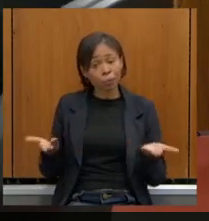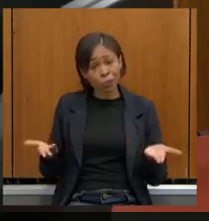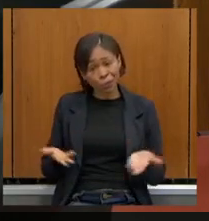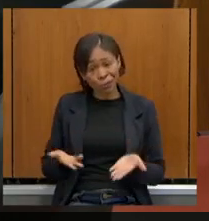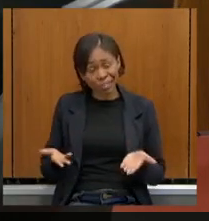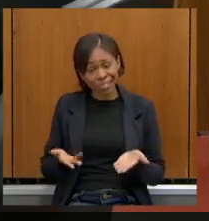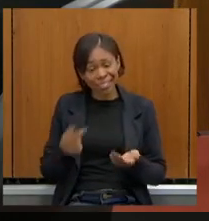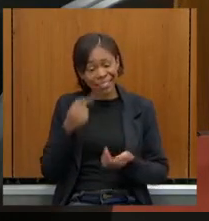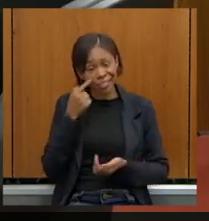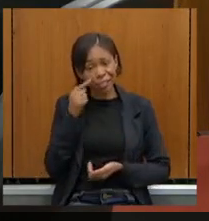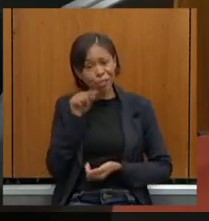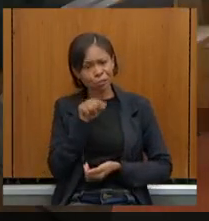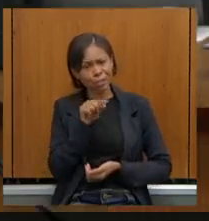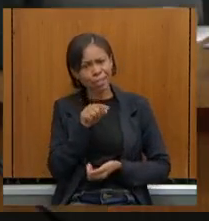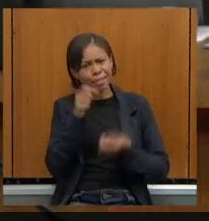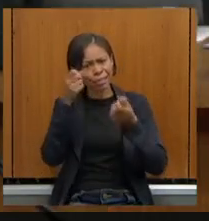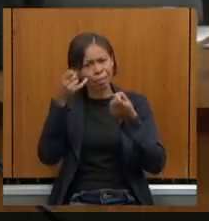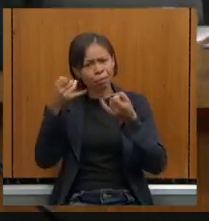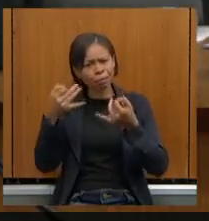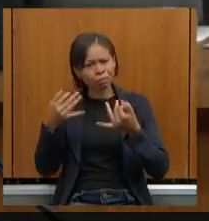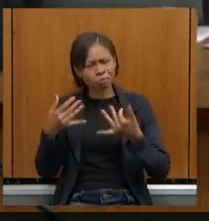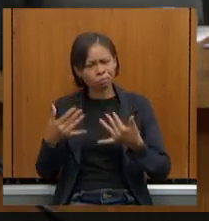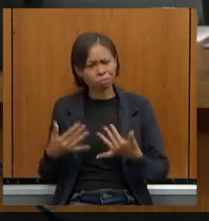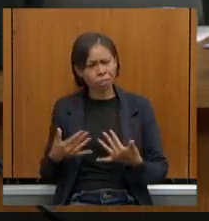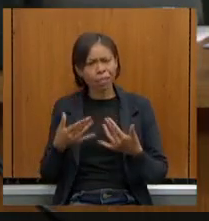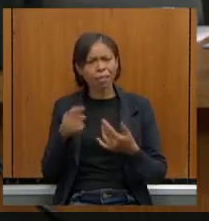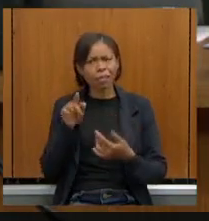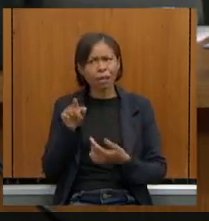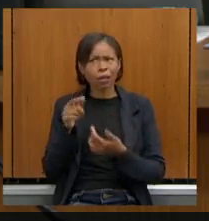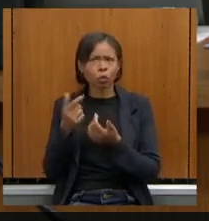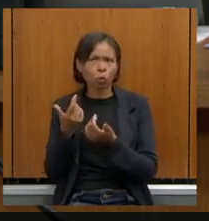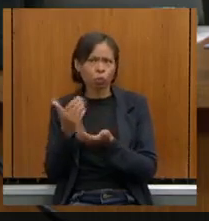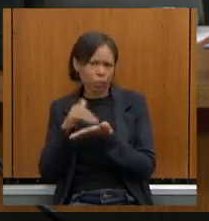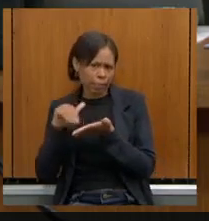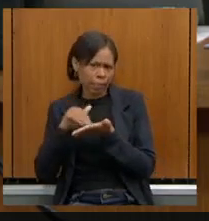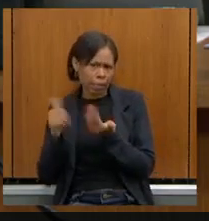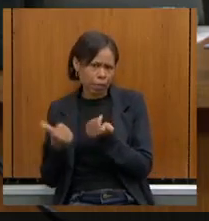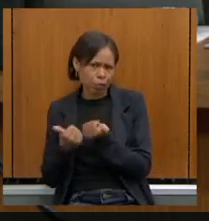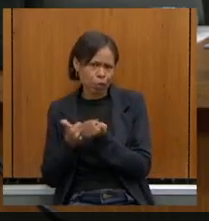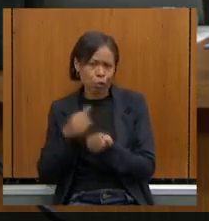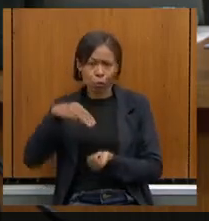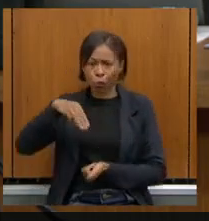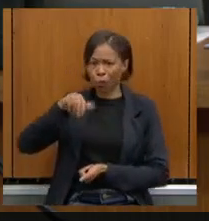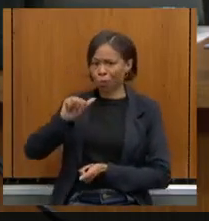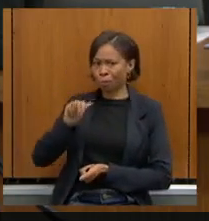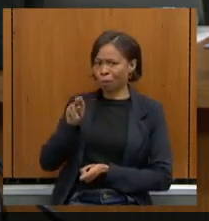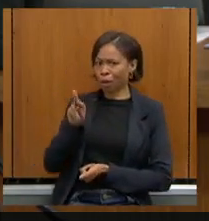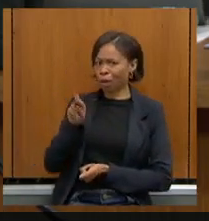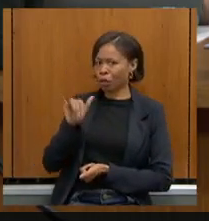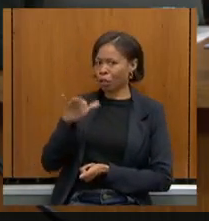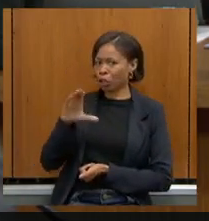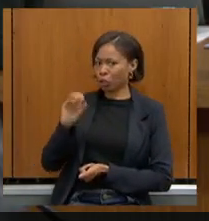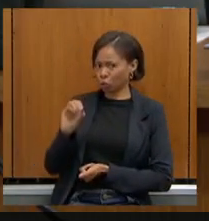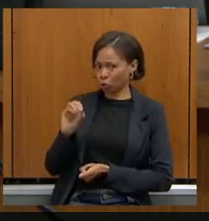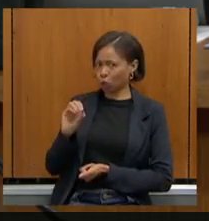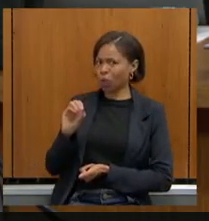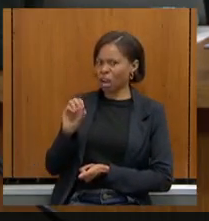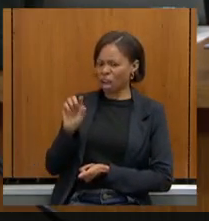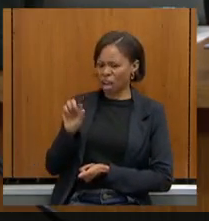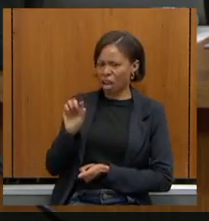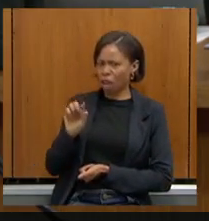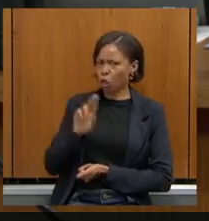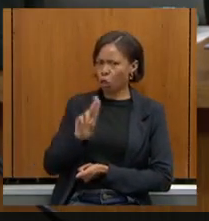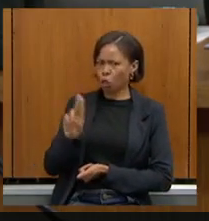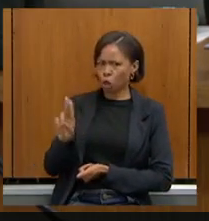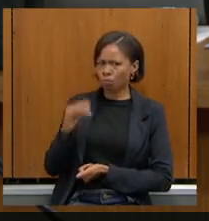hoje a sua apresentação ao lado do nosso secretário de Junto, Maurício Canguçu, esse grande nome da cultura mineira que saiu lá